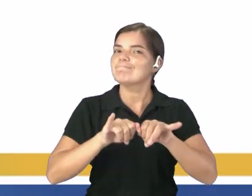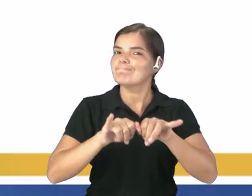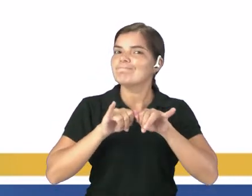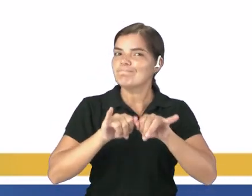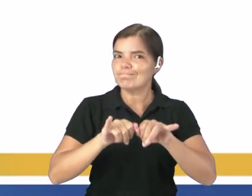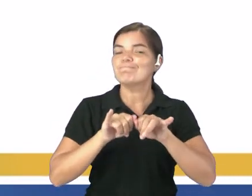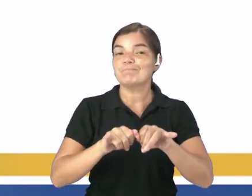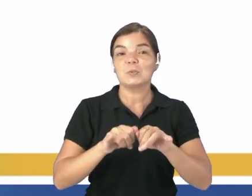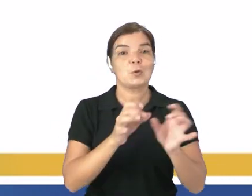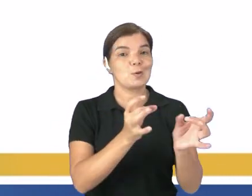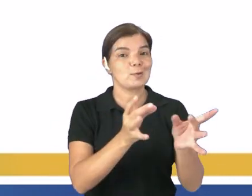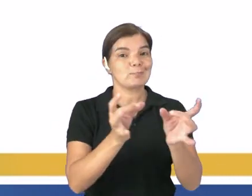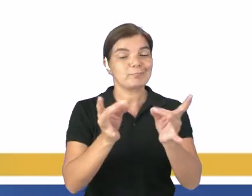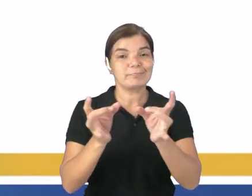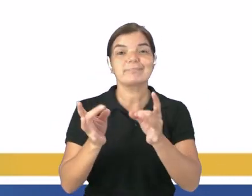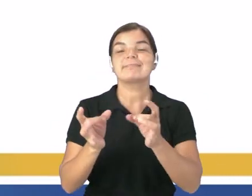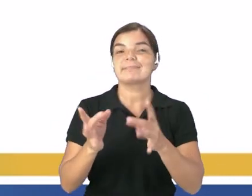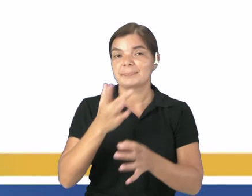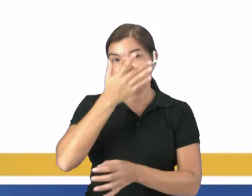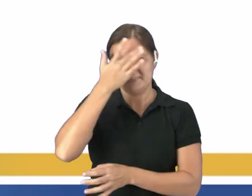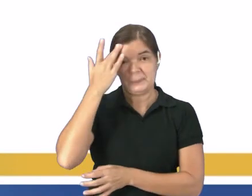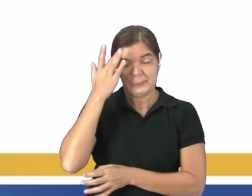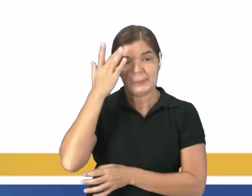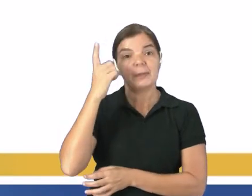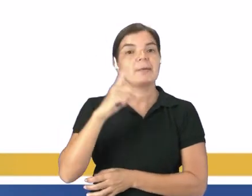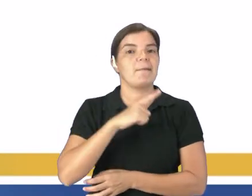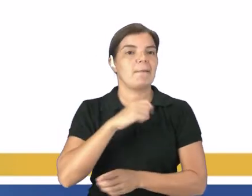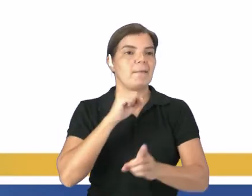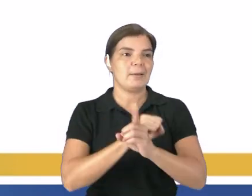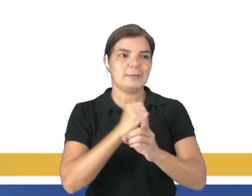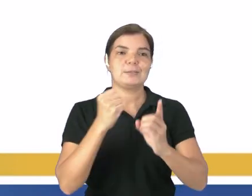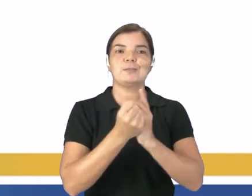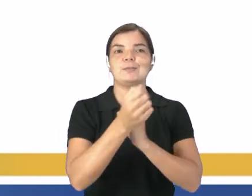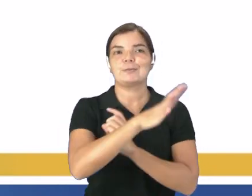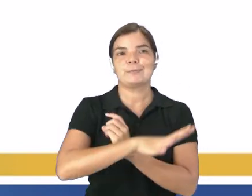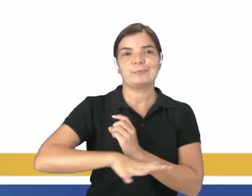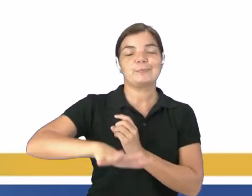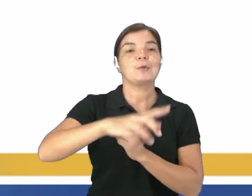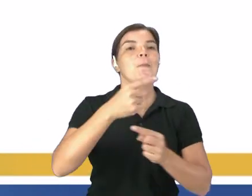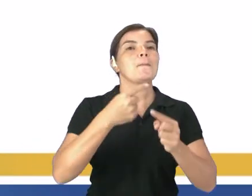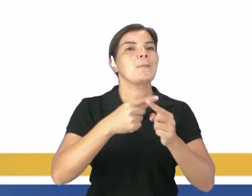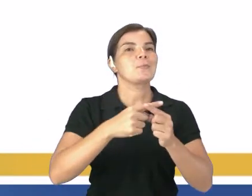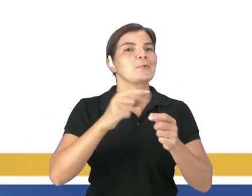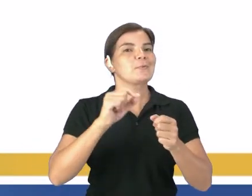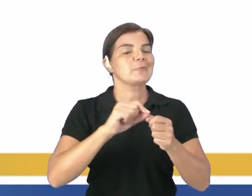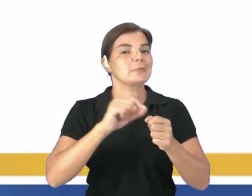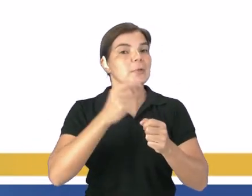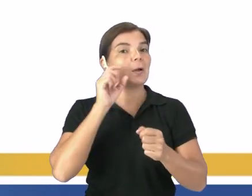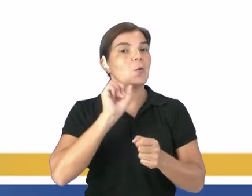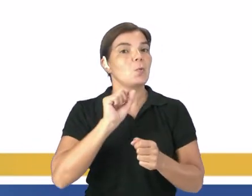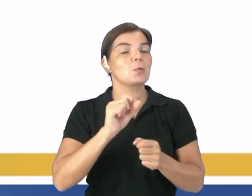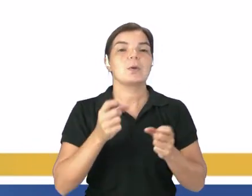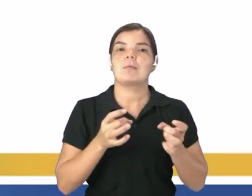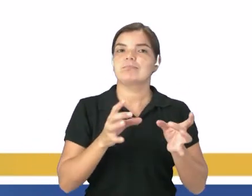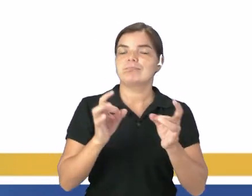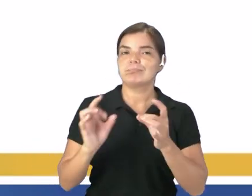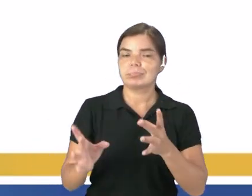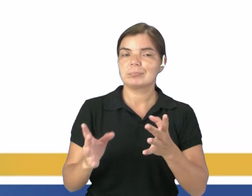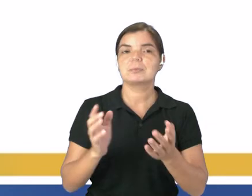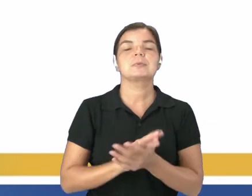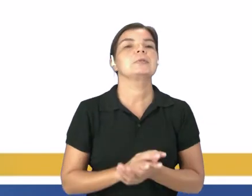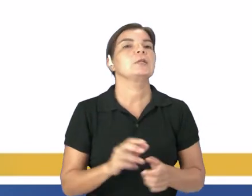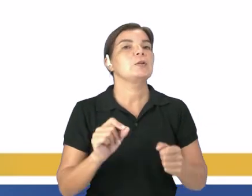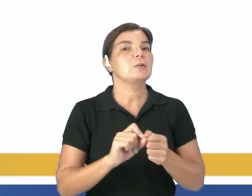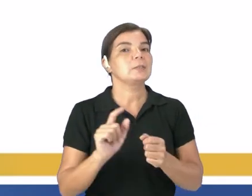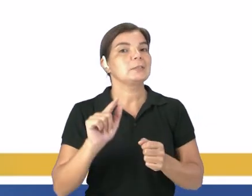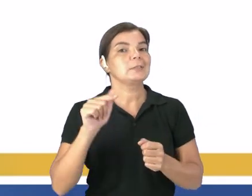consumidor, da galera que está compondo a sociedade no geral, porque eu só vou produzir aquilo que eu vou vender. Não é quem é o louco que vai produzir algo que não vai vender e